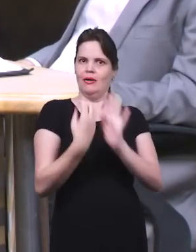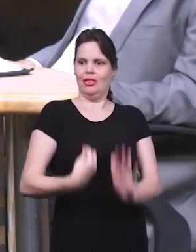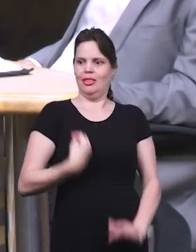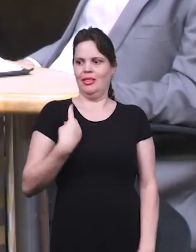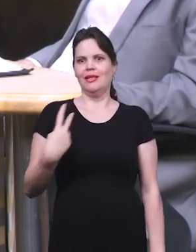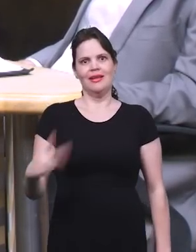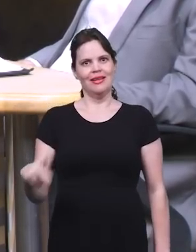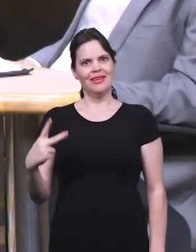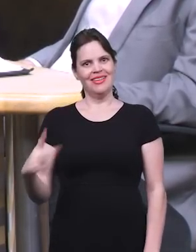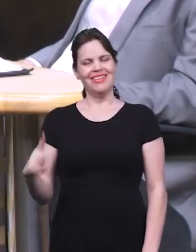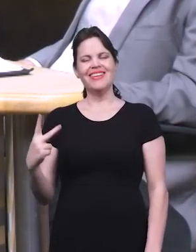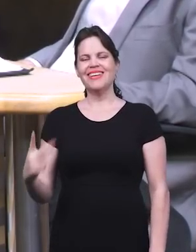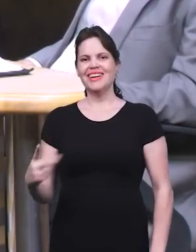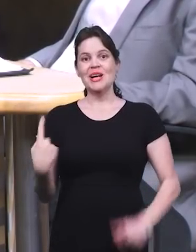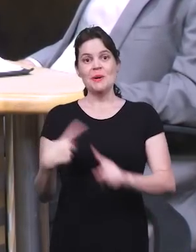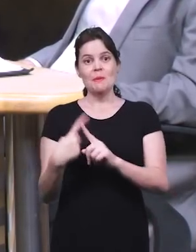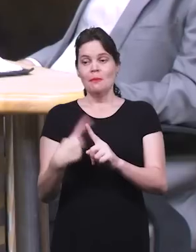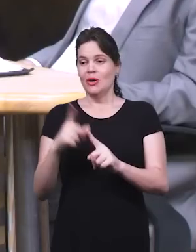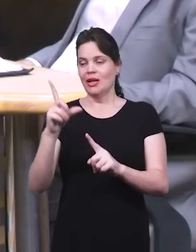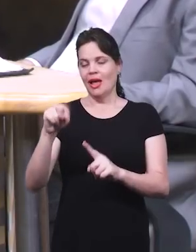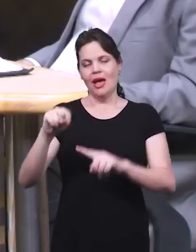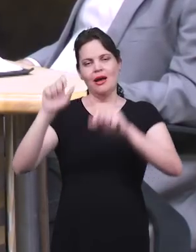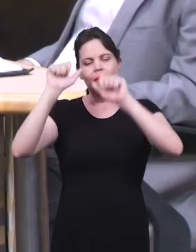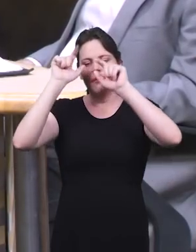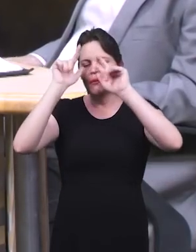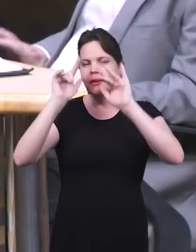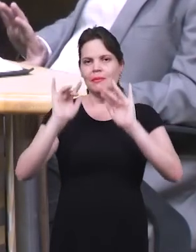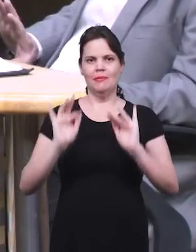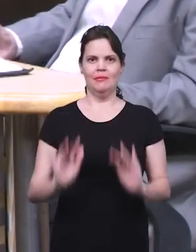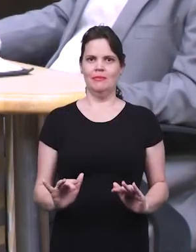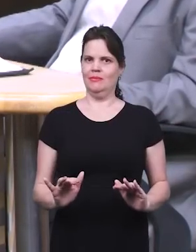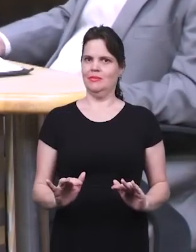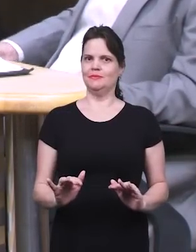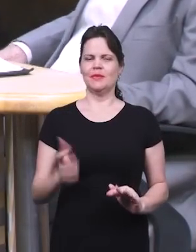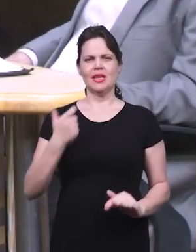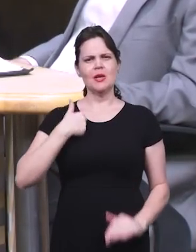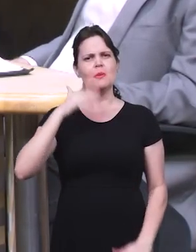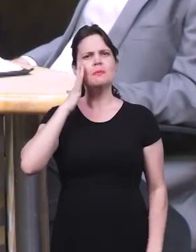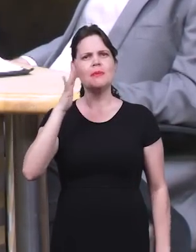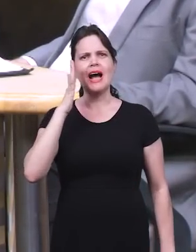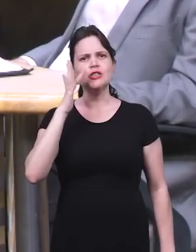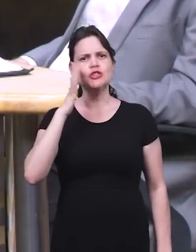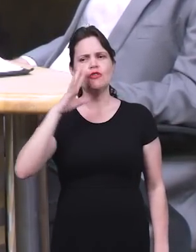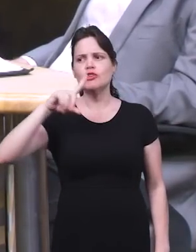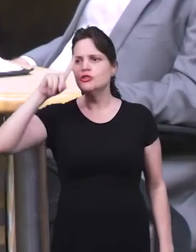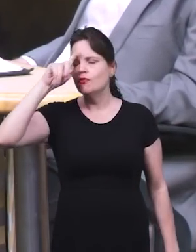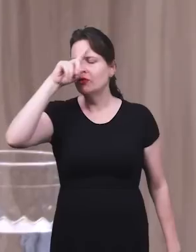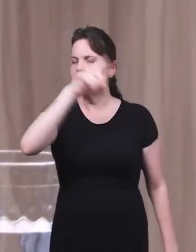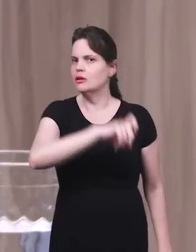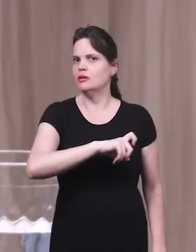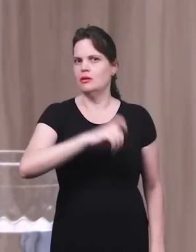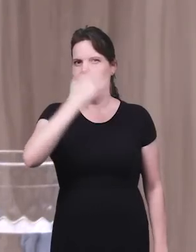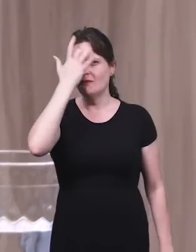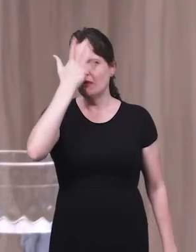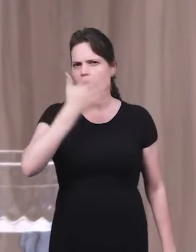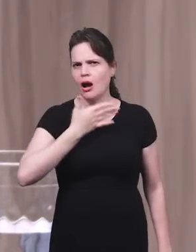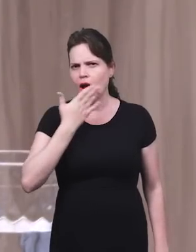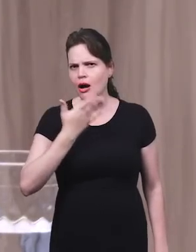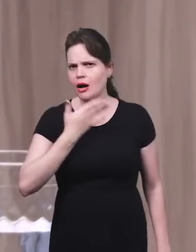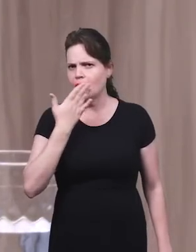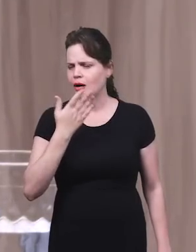que se interpunha entre Abraão e a bênção direta de Deus. Foi muito difícil para ele, não foi